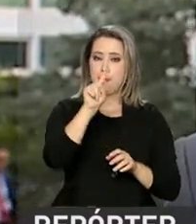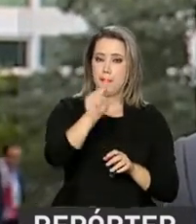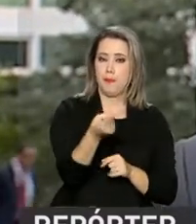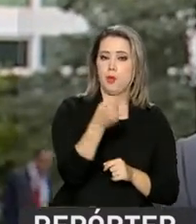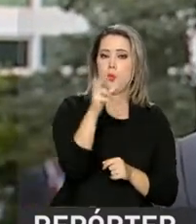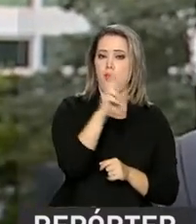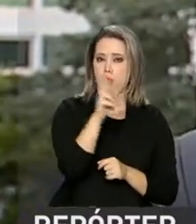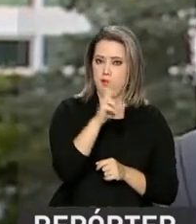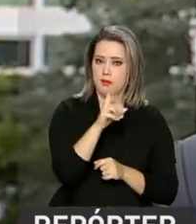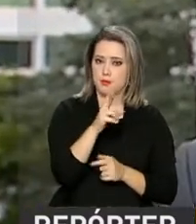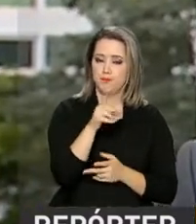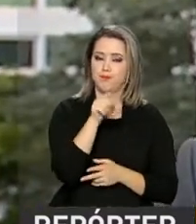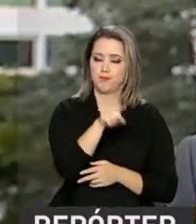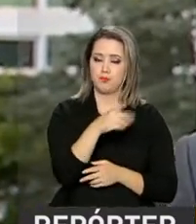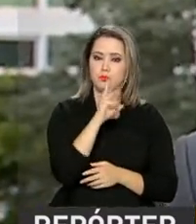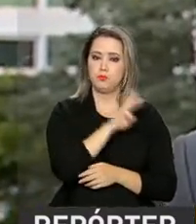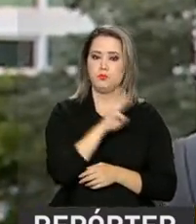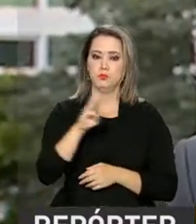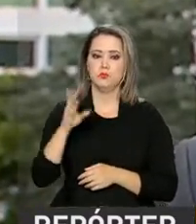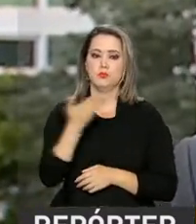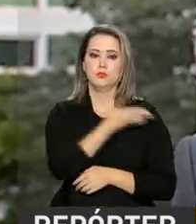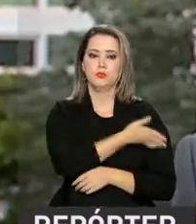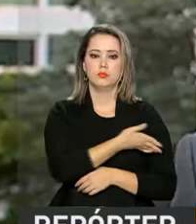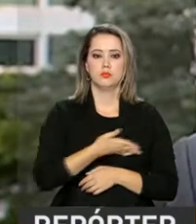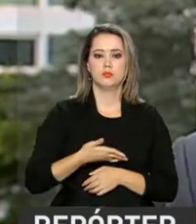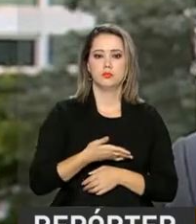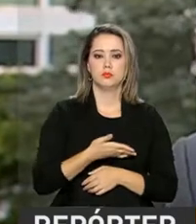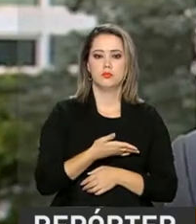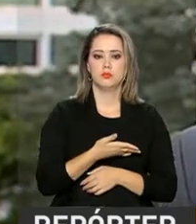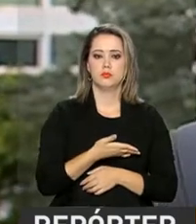O endereço da Receita Federal na internet é